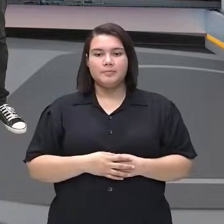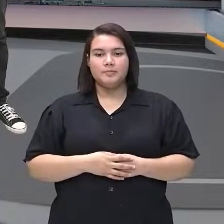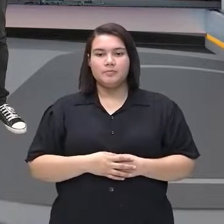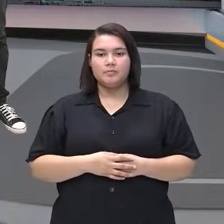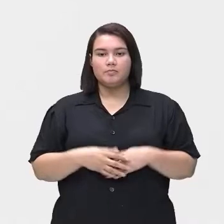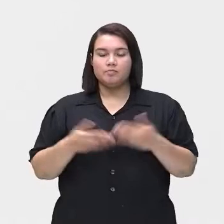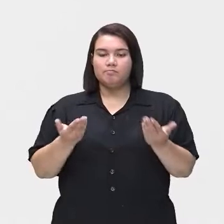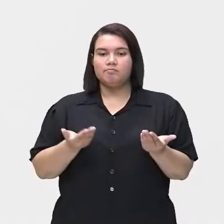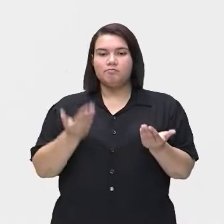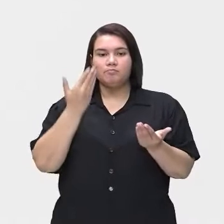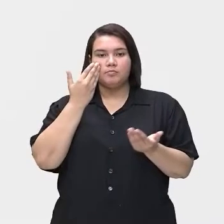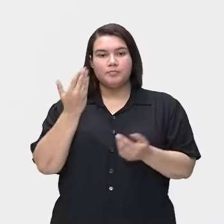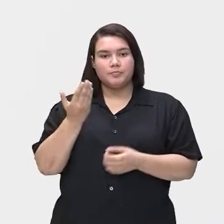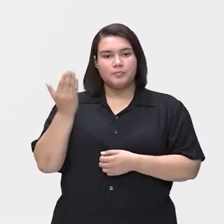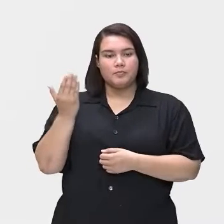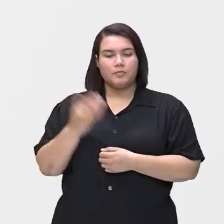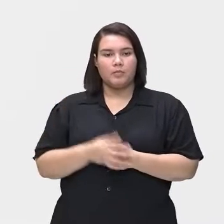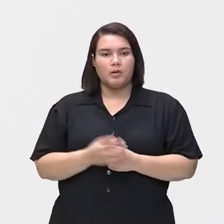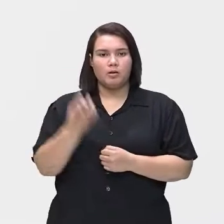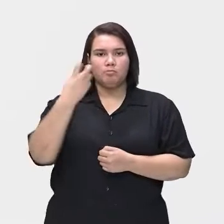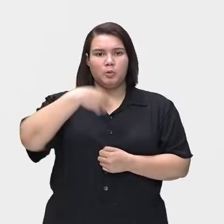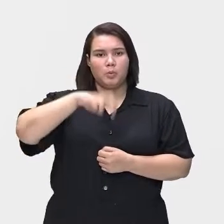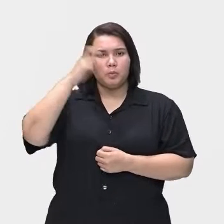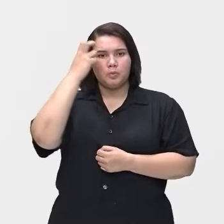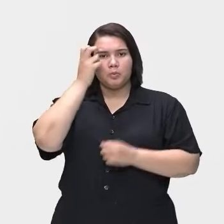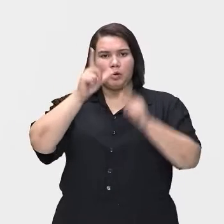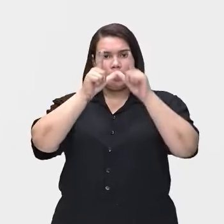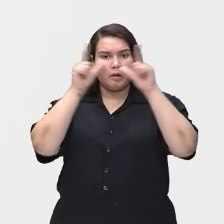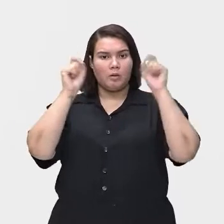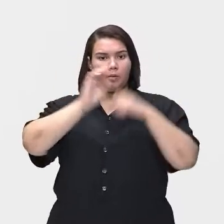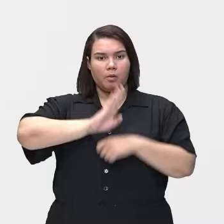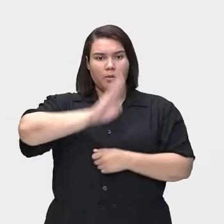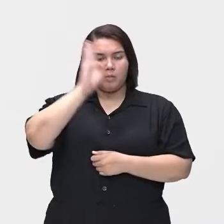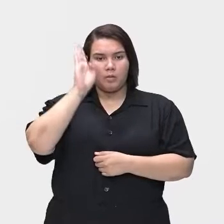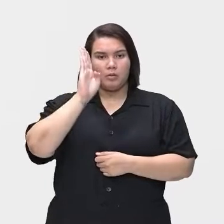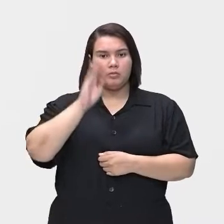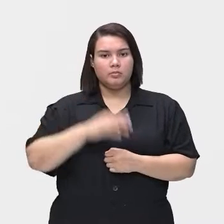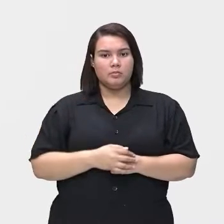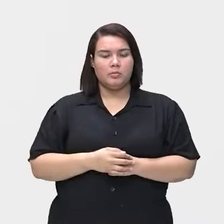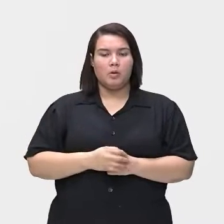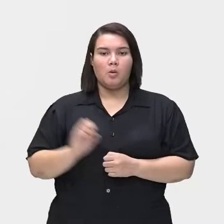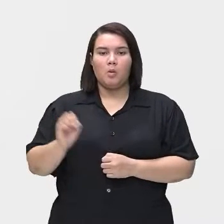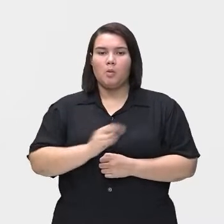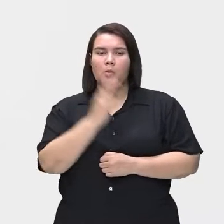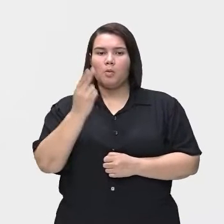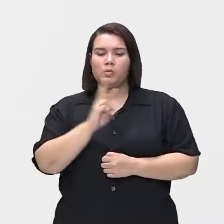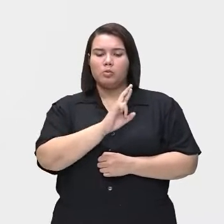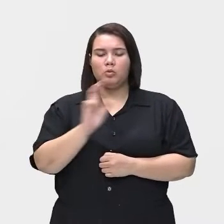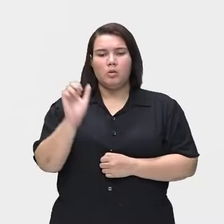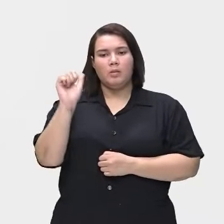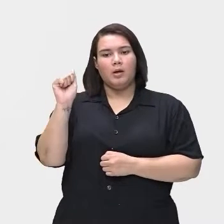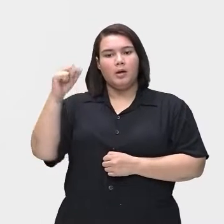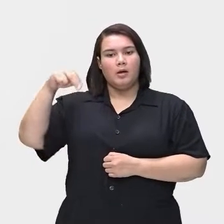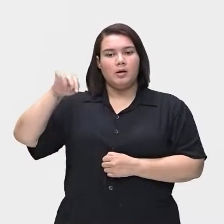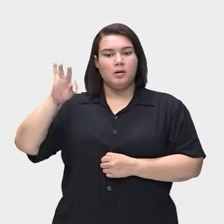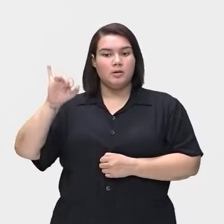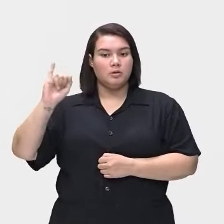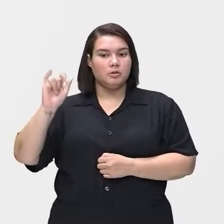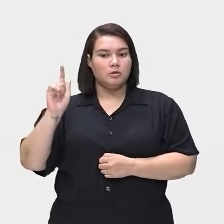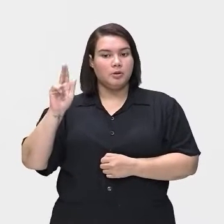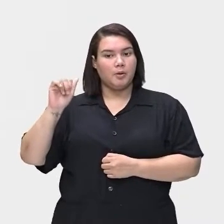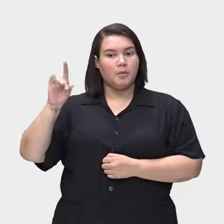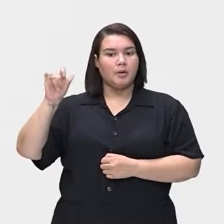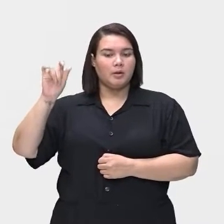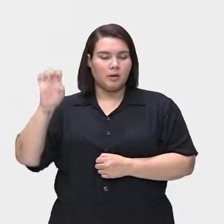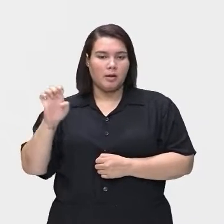Vamos lá? Olha só, a cultura grego-romana, ou antiguidade grega-romana, refere-se